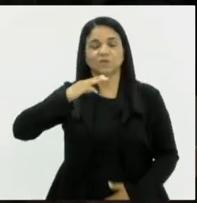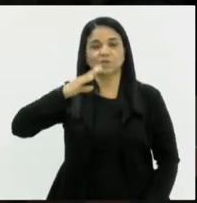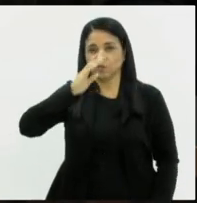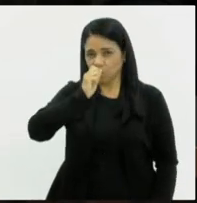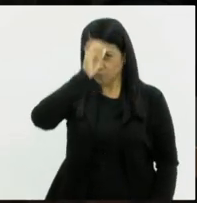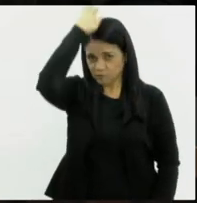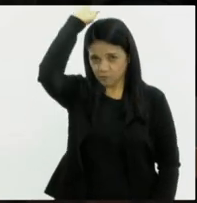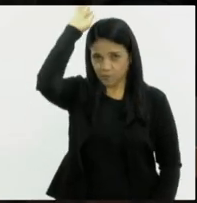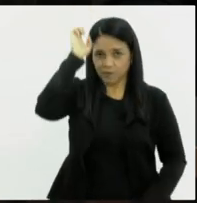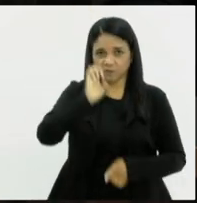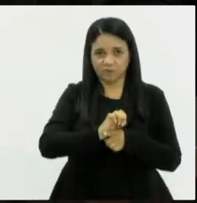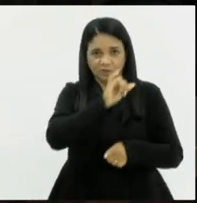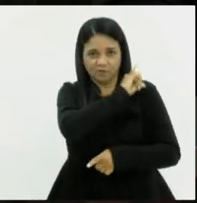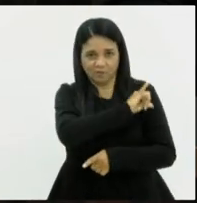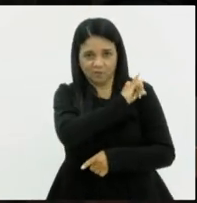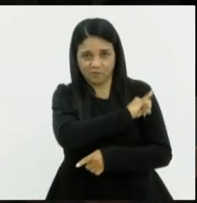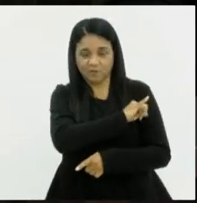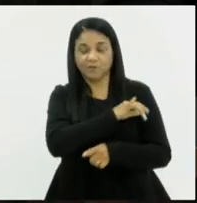Quero agradecer aqui o Léo